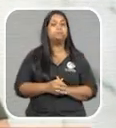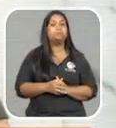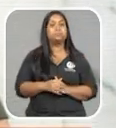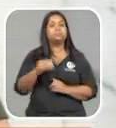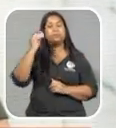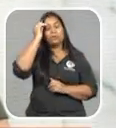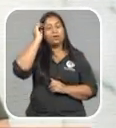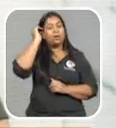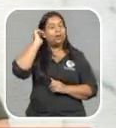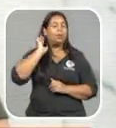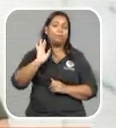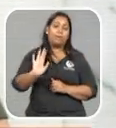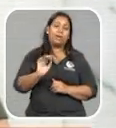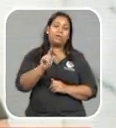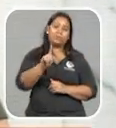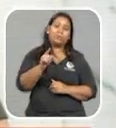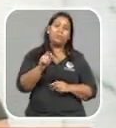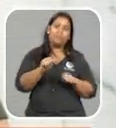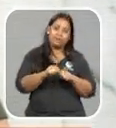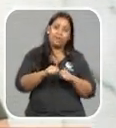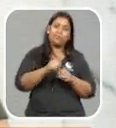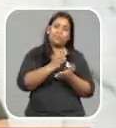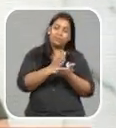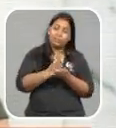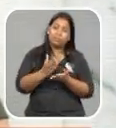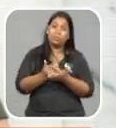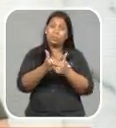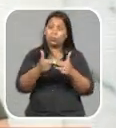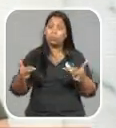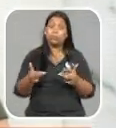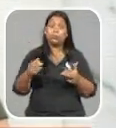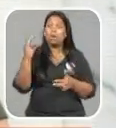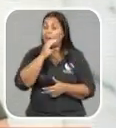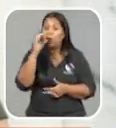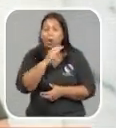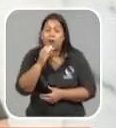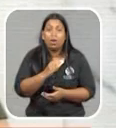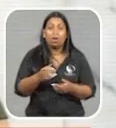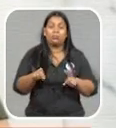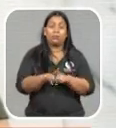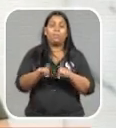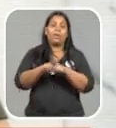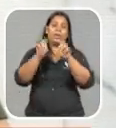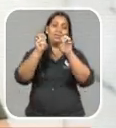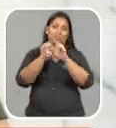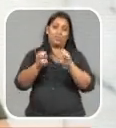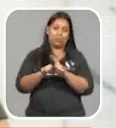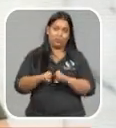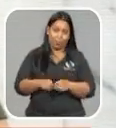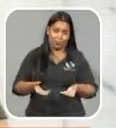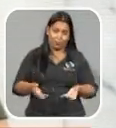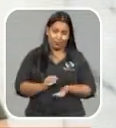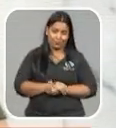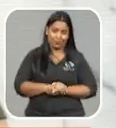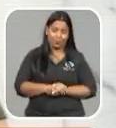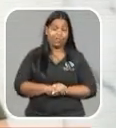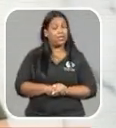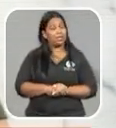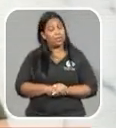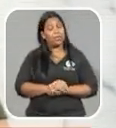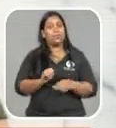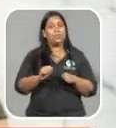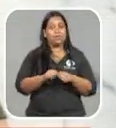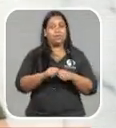que é muito urgente e estrutural. Certo. Você faz uma obra que você não vai ter recurso, você tem que fazer aquela obra e